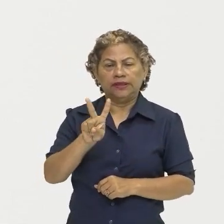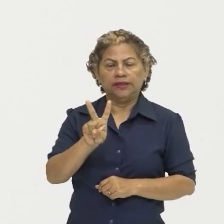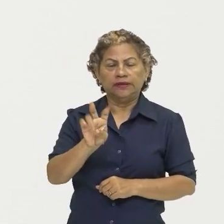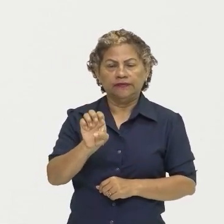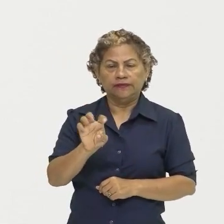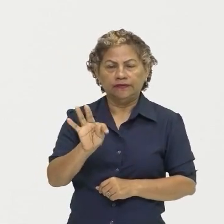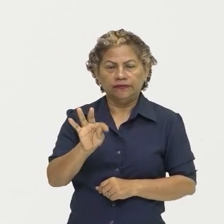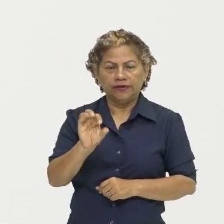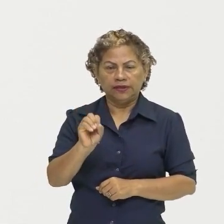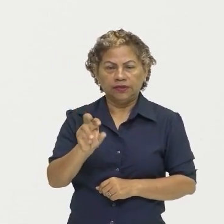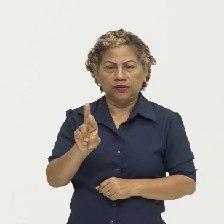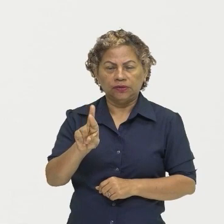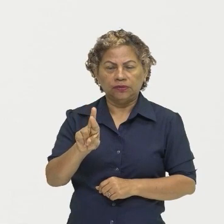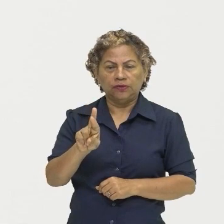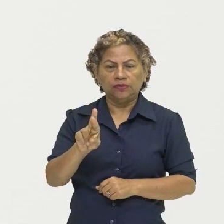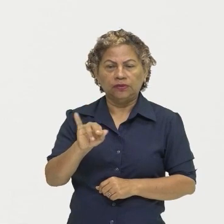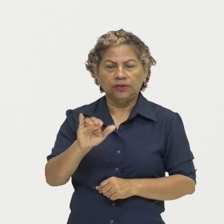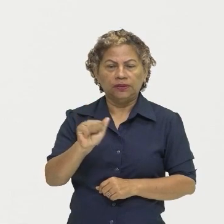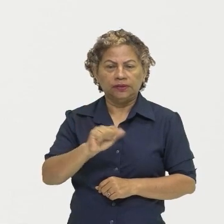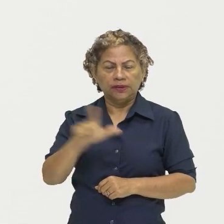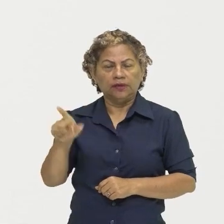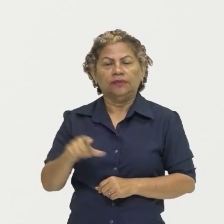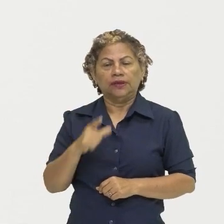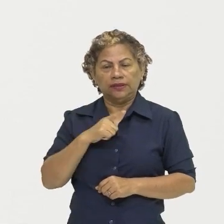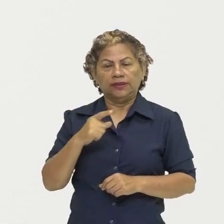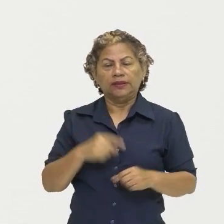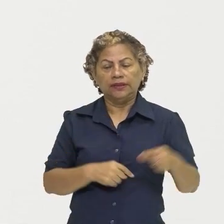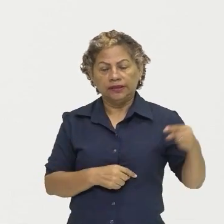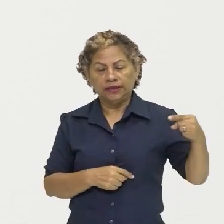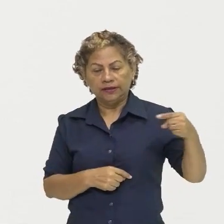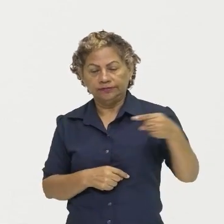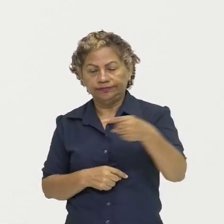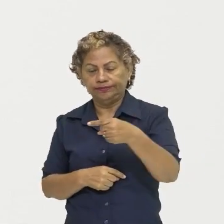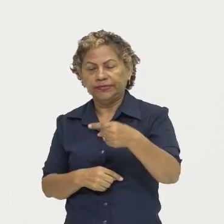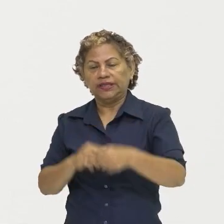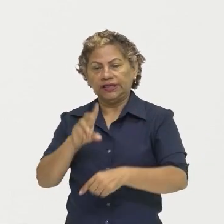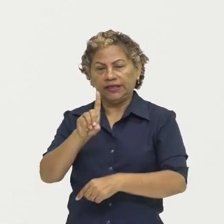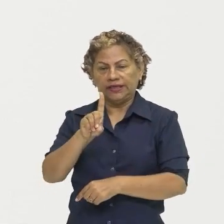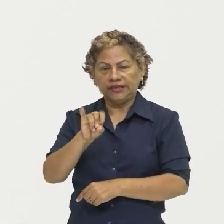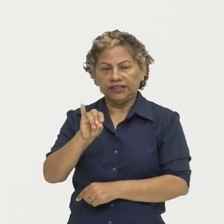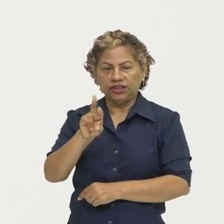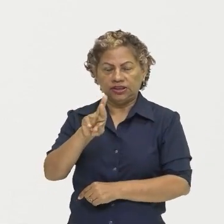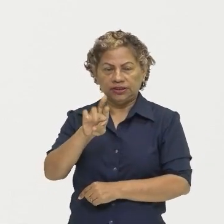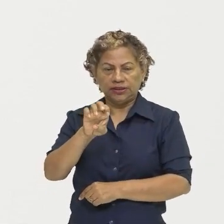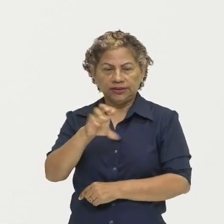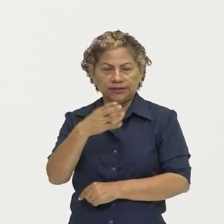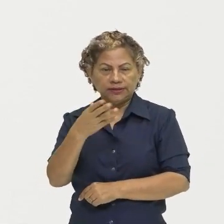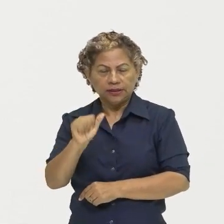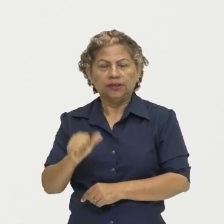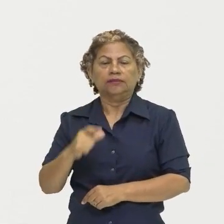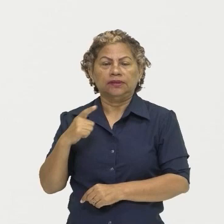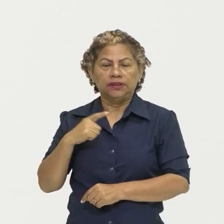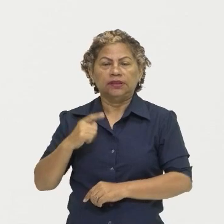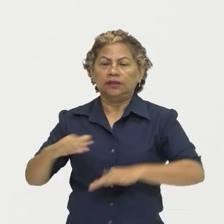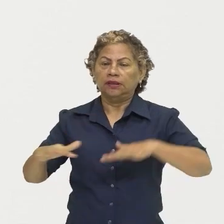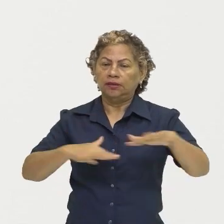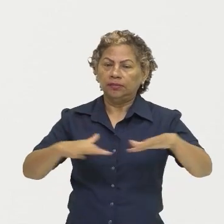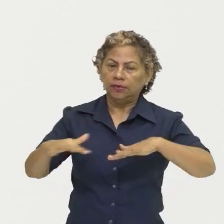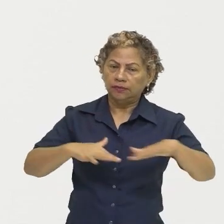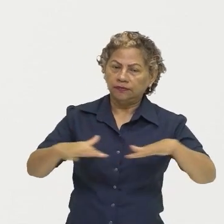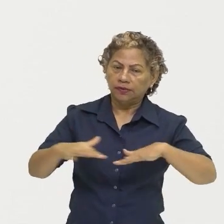e sentido e a sua intensidade. Assim, a velocidade ela é um conceito